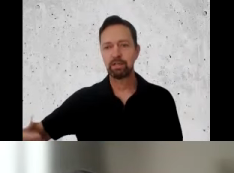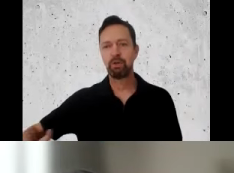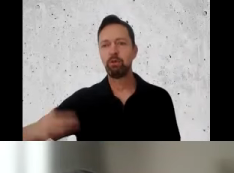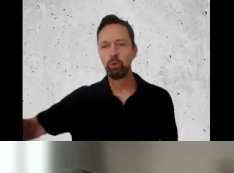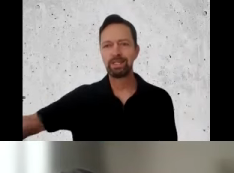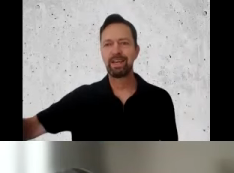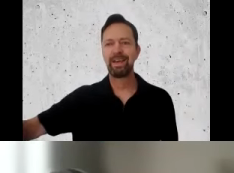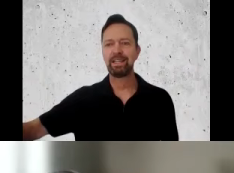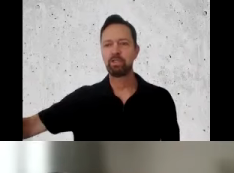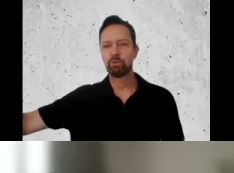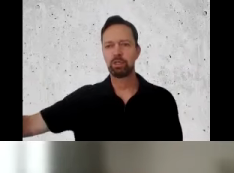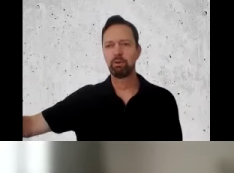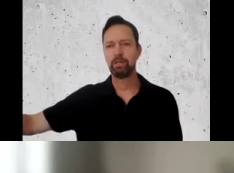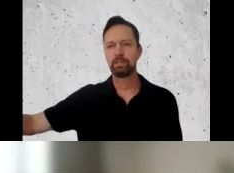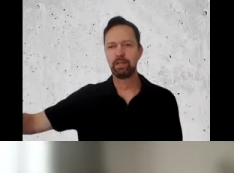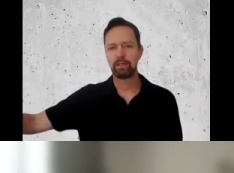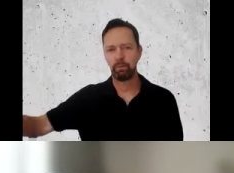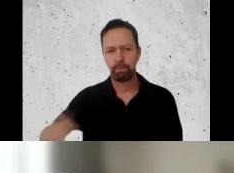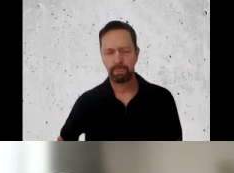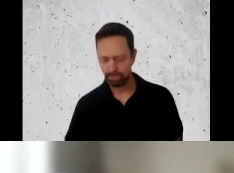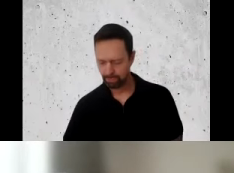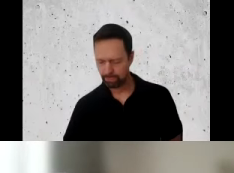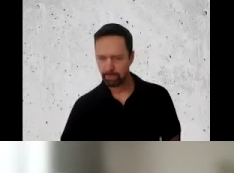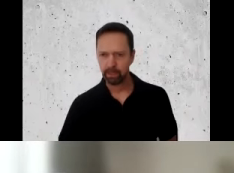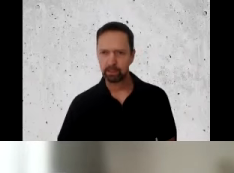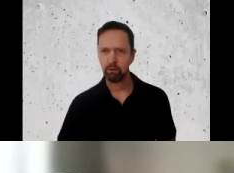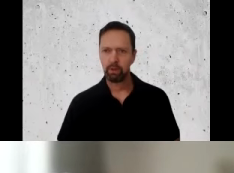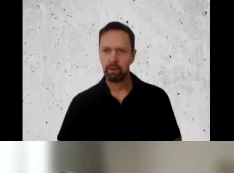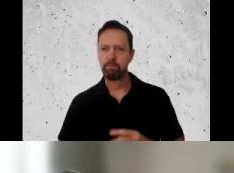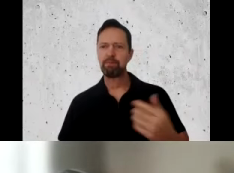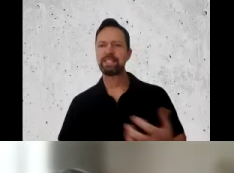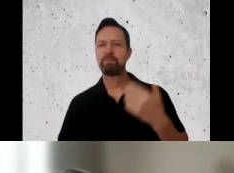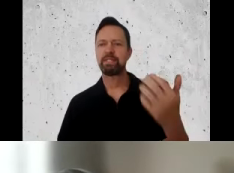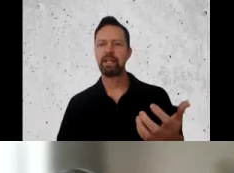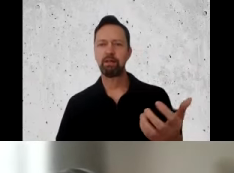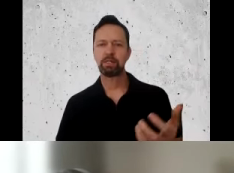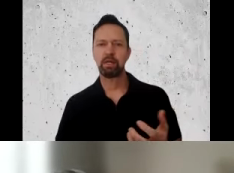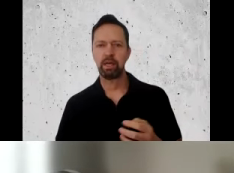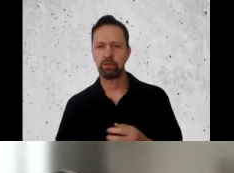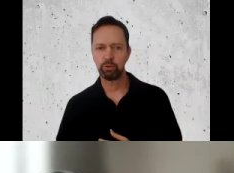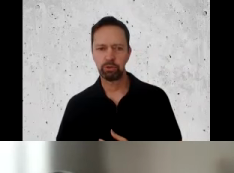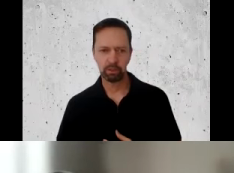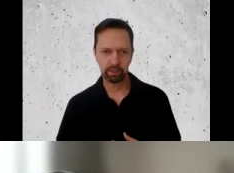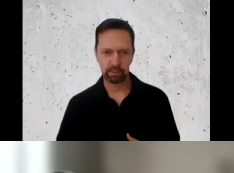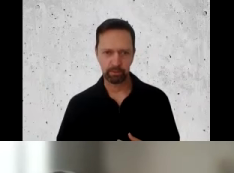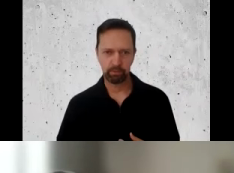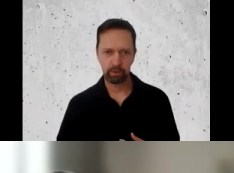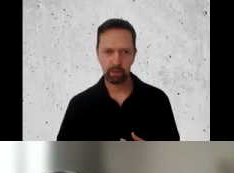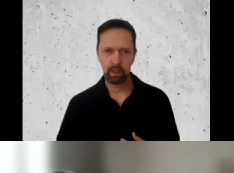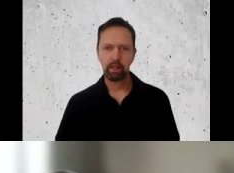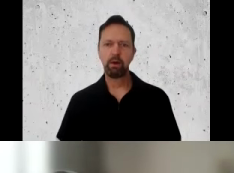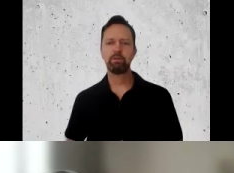custos de transação que nunca se realizam de tão grandes que eles são. Então, é bem mais abstrato essa ideia de custo de